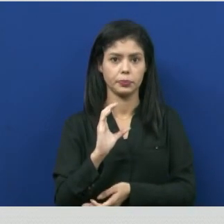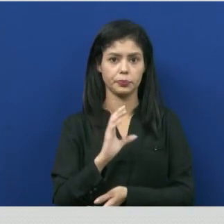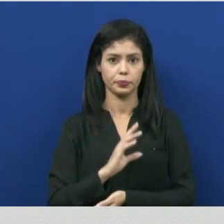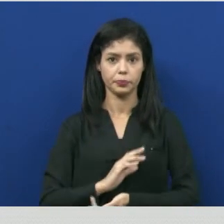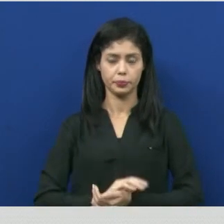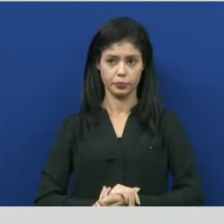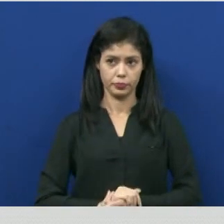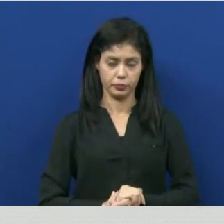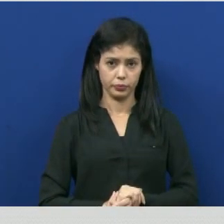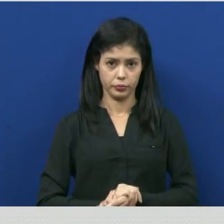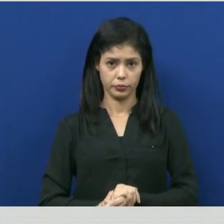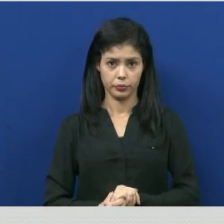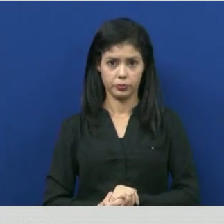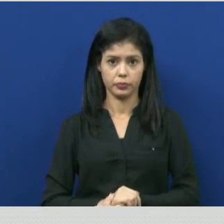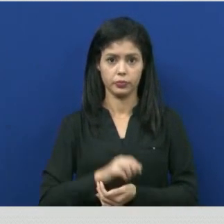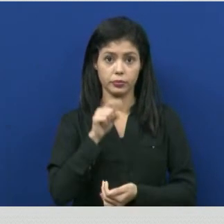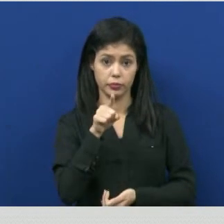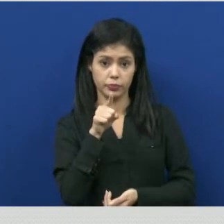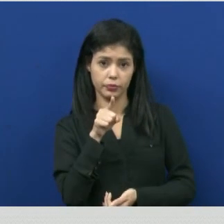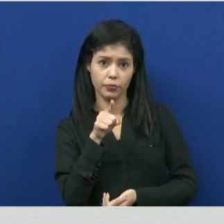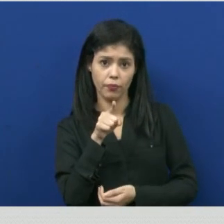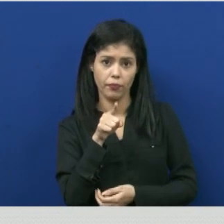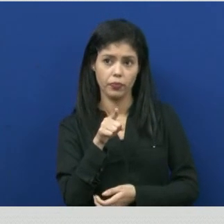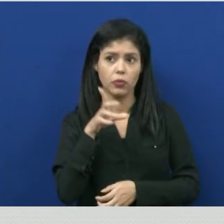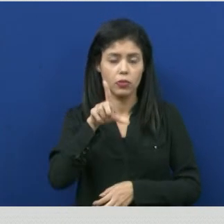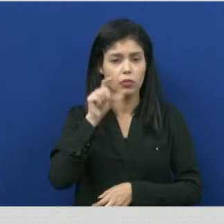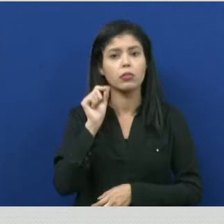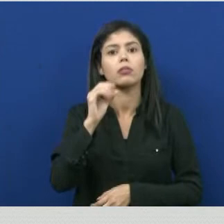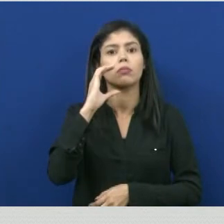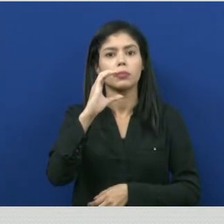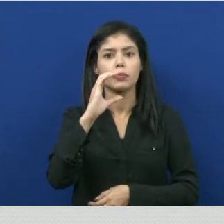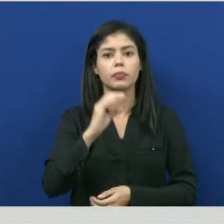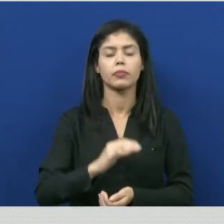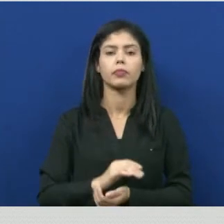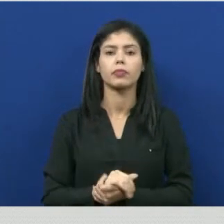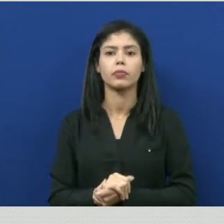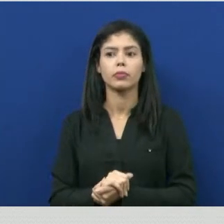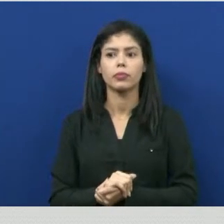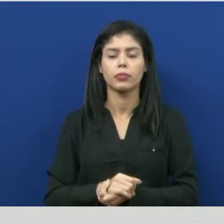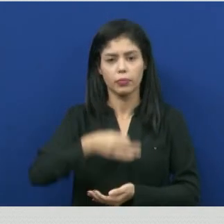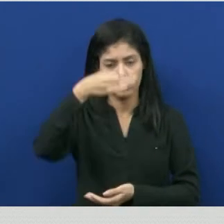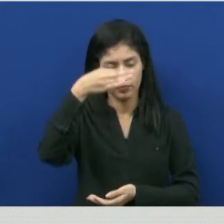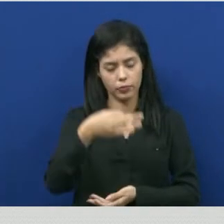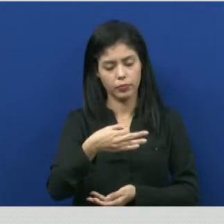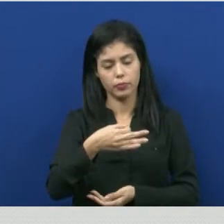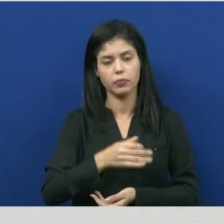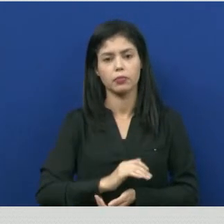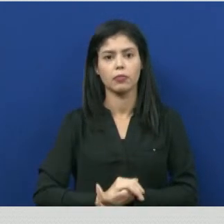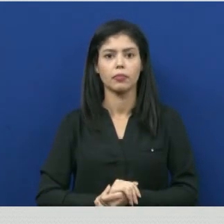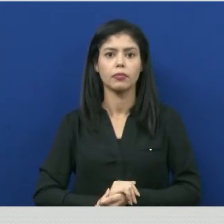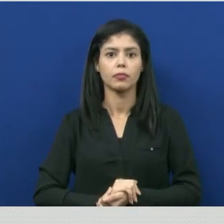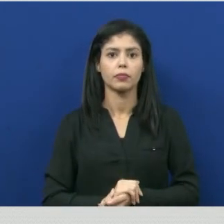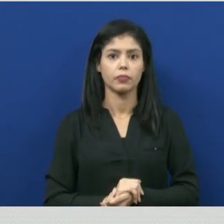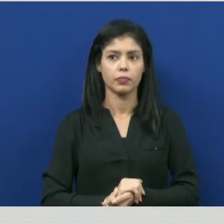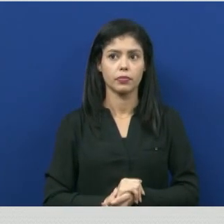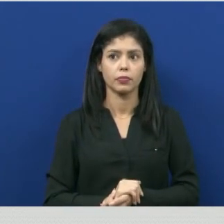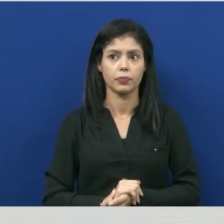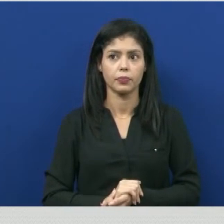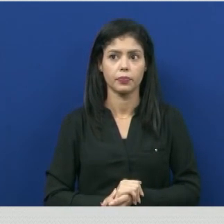C. Então, se você escolheu a alternativa C, você está correto.